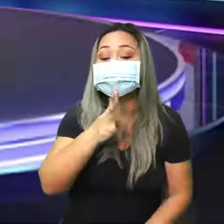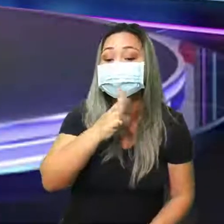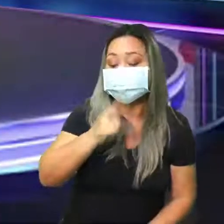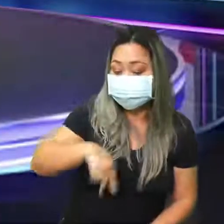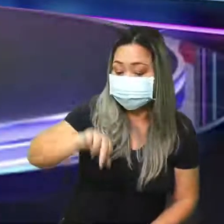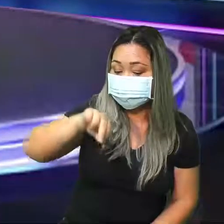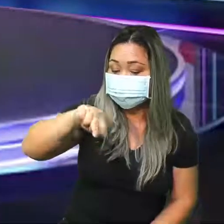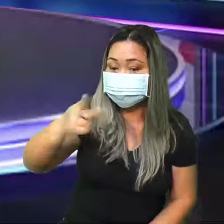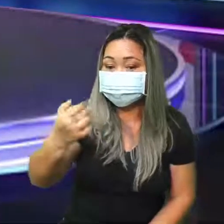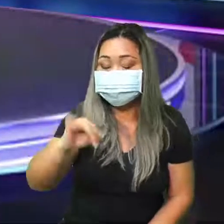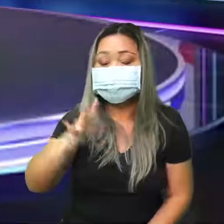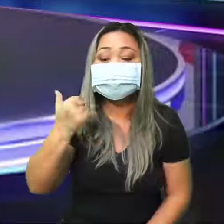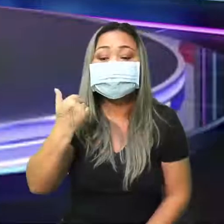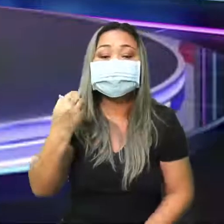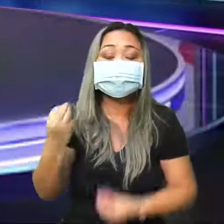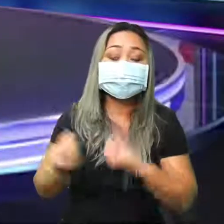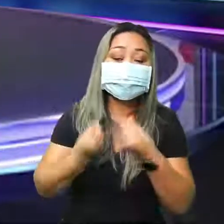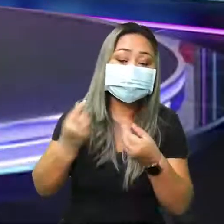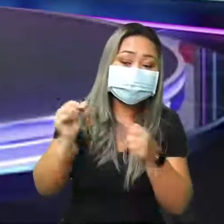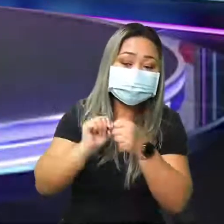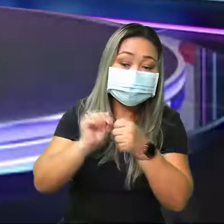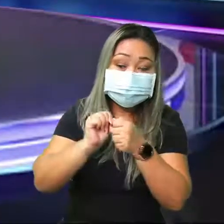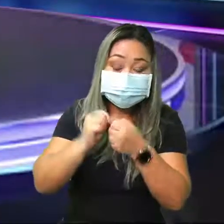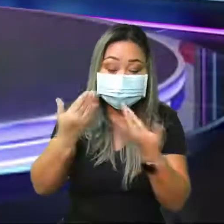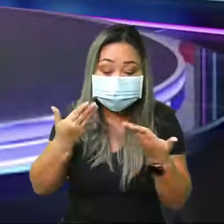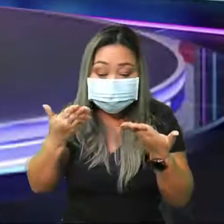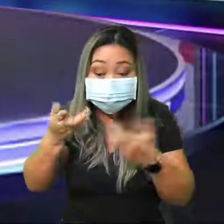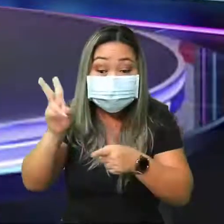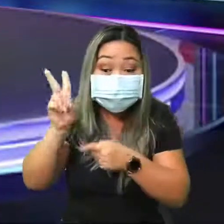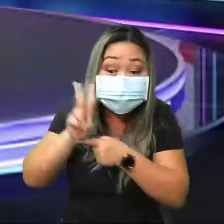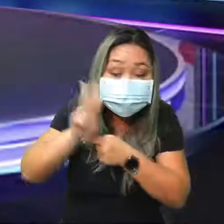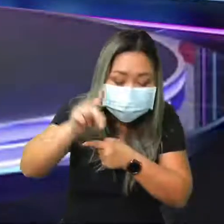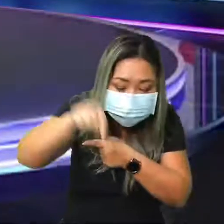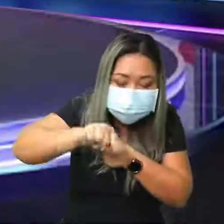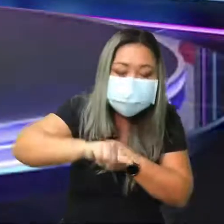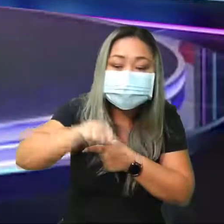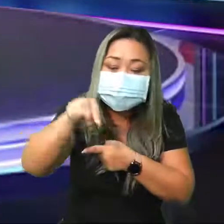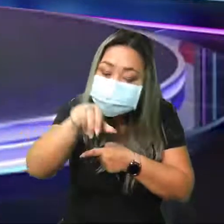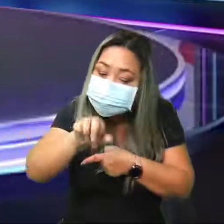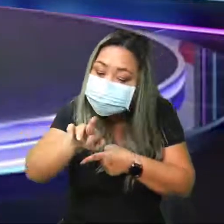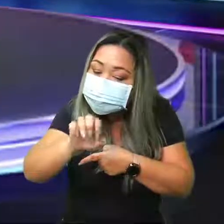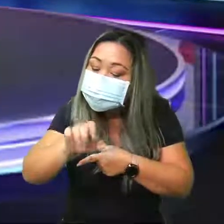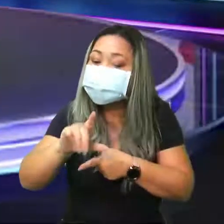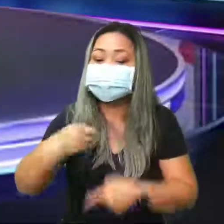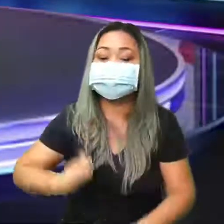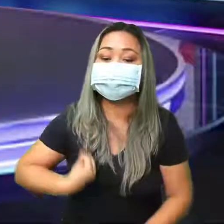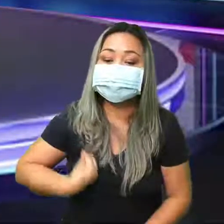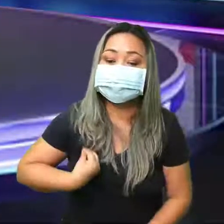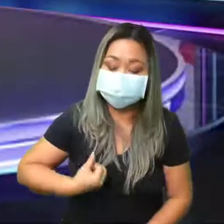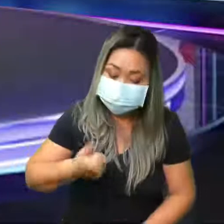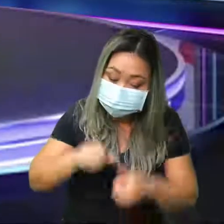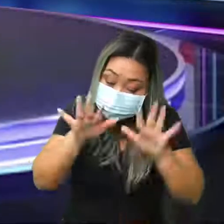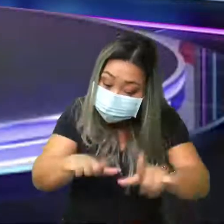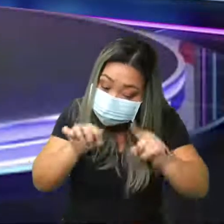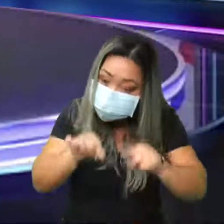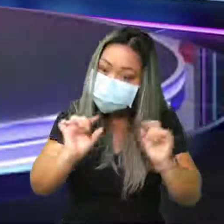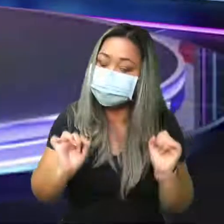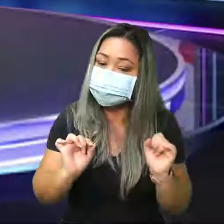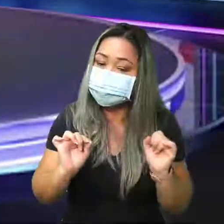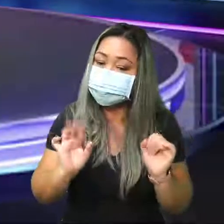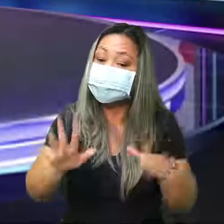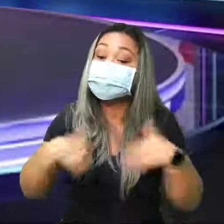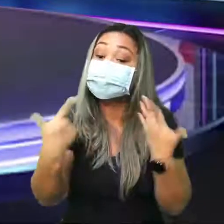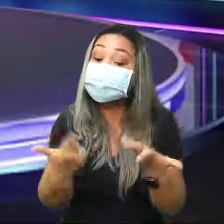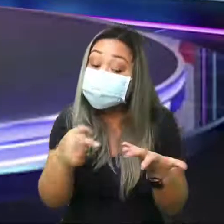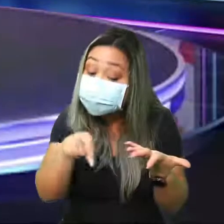esse nicho ecológico dele para você poder fazer uma boa defesa desse ser vivo. Por que ele precisa estar ali? Qual é o